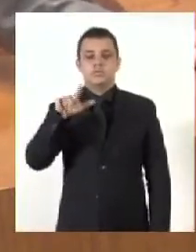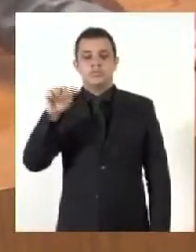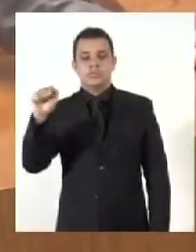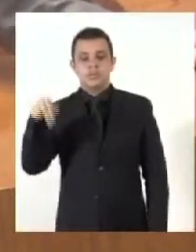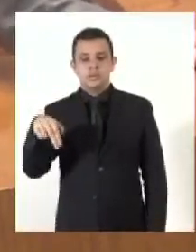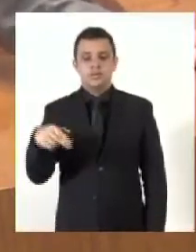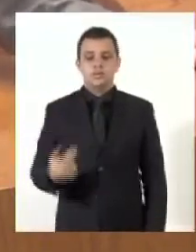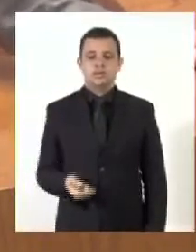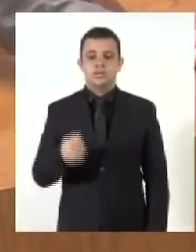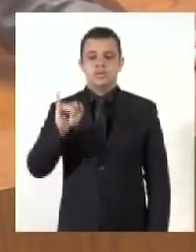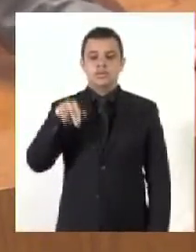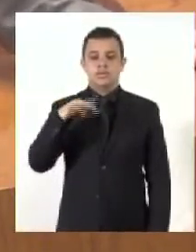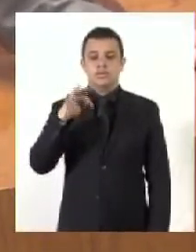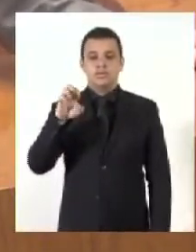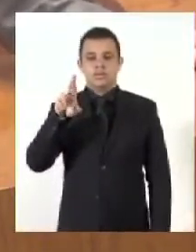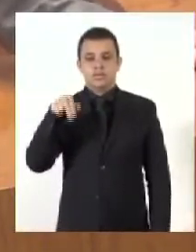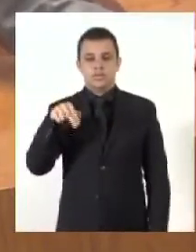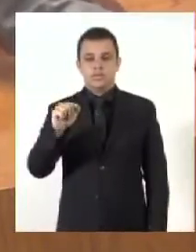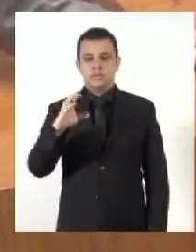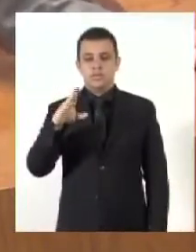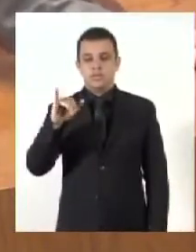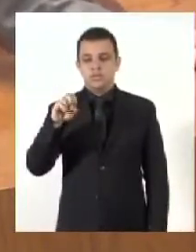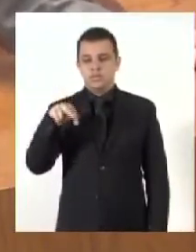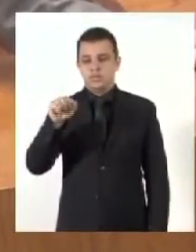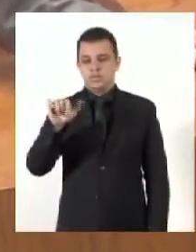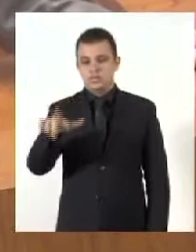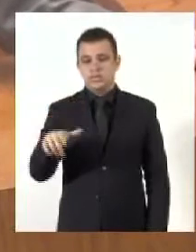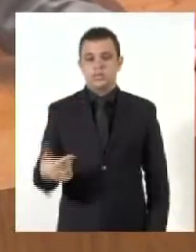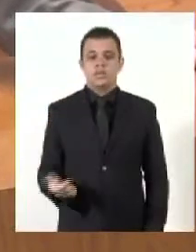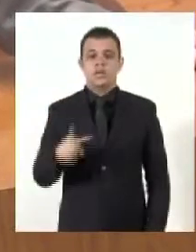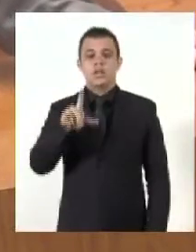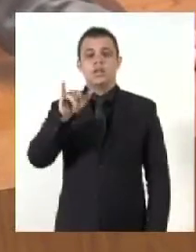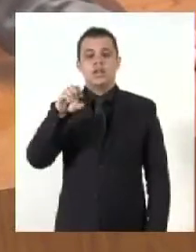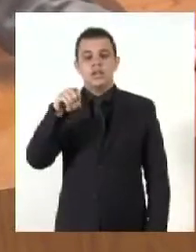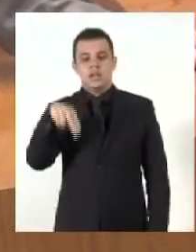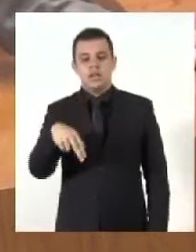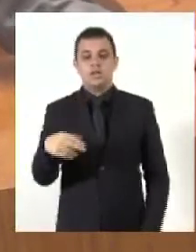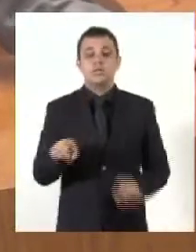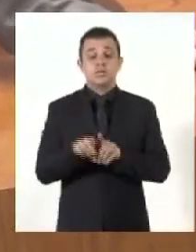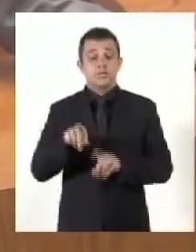ligas também o Boca Juniors e o River Plate, aqui da vizinha Argentina.